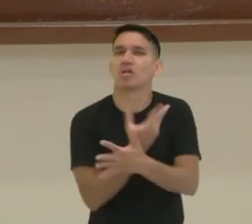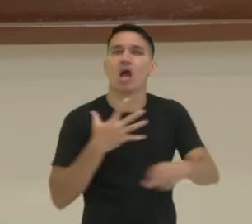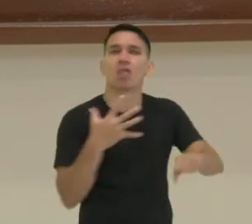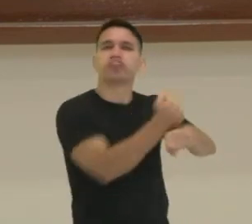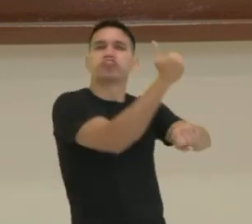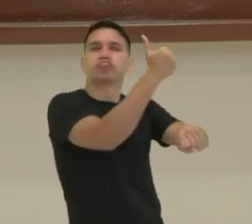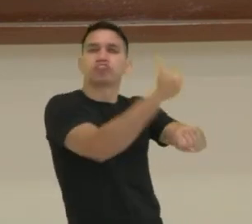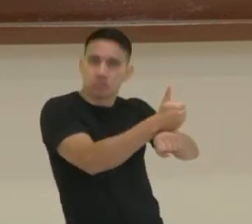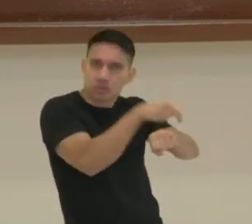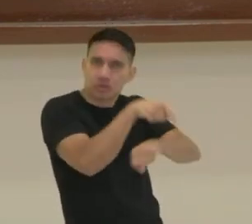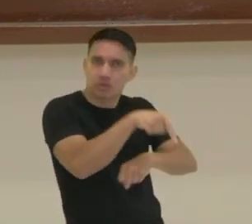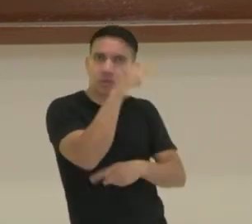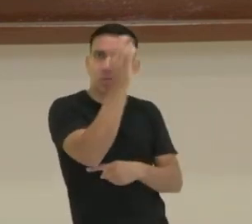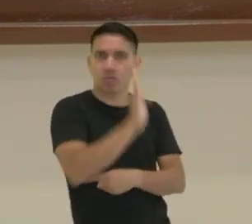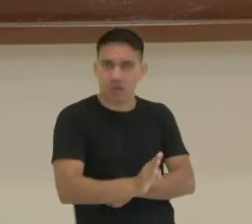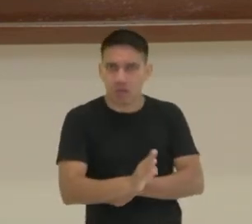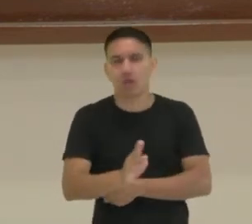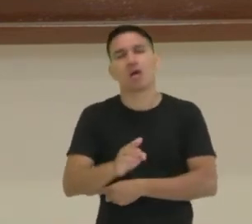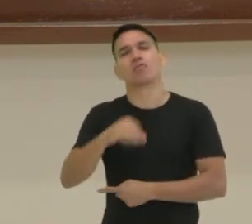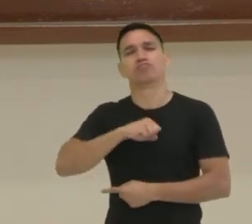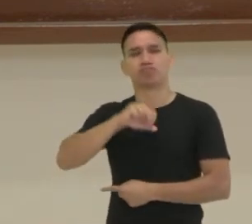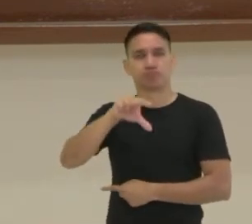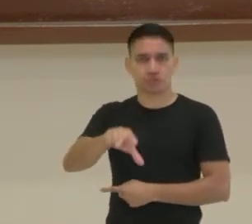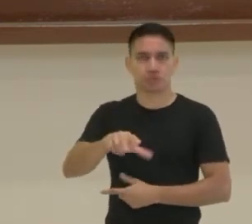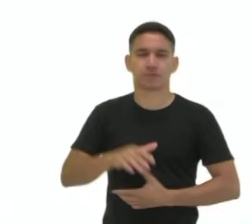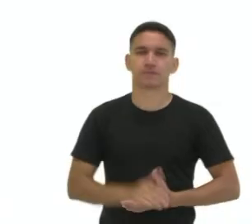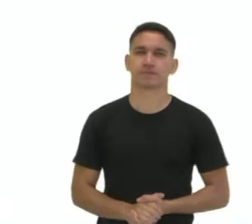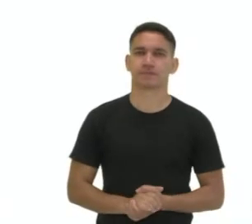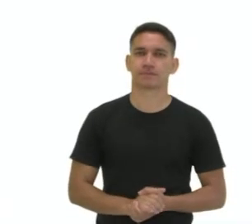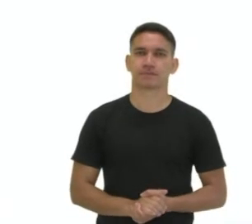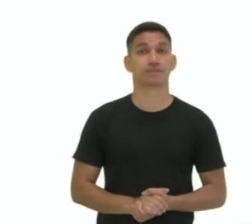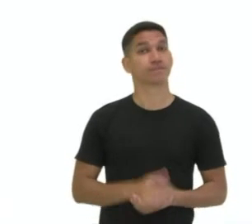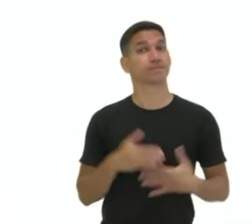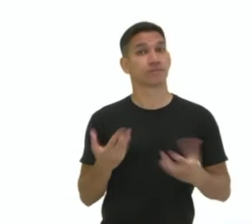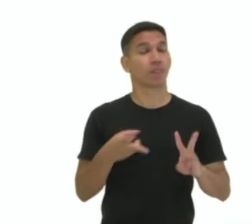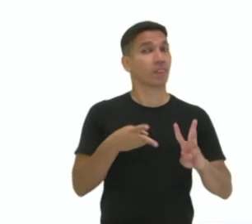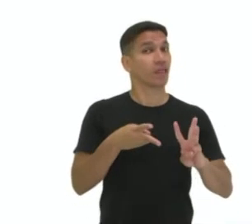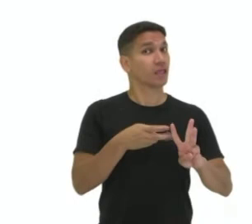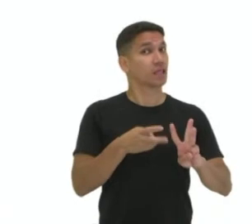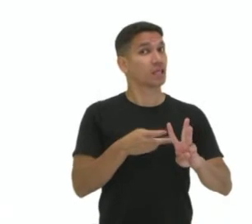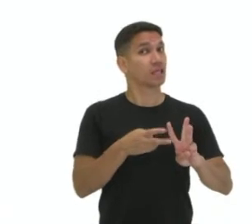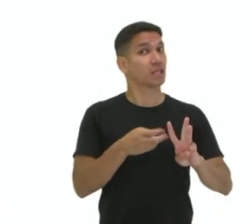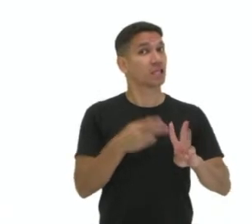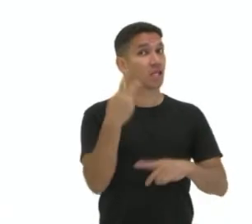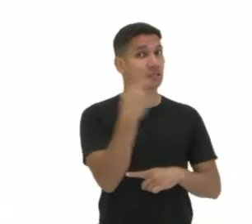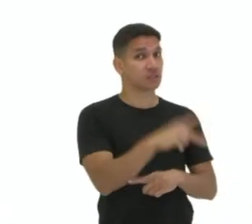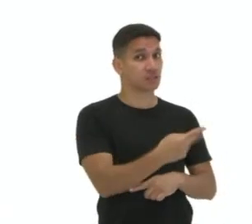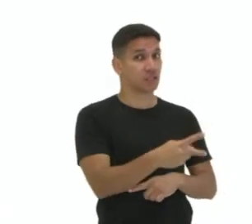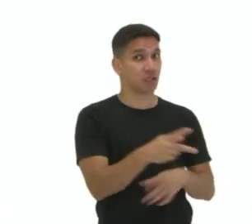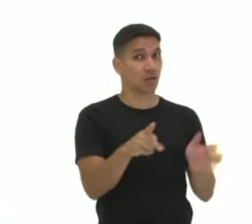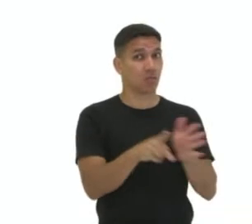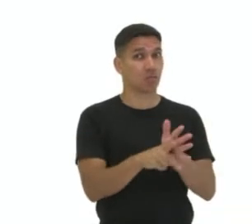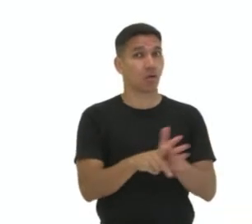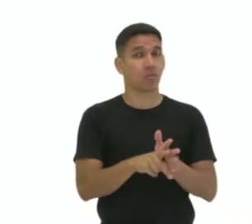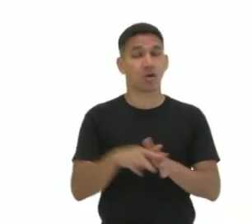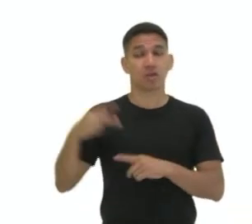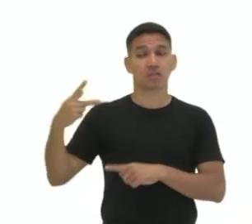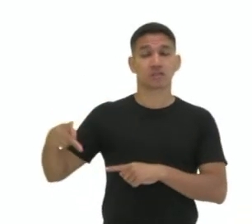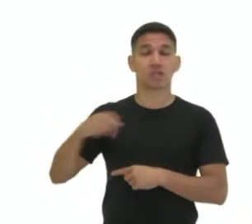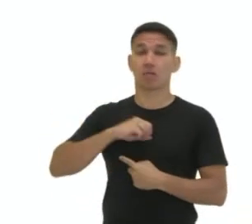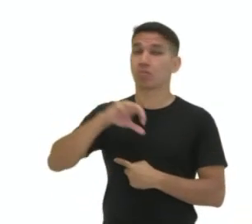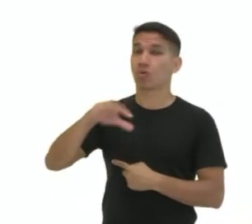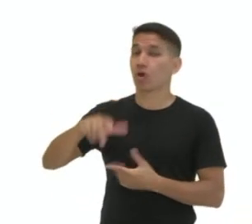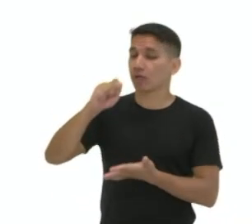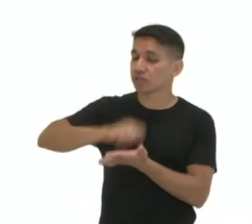brasileiras pelos portugueses. Tá? Os indígenas, na visão dos portugueses, as fontes